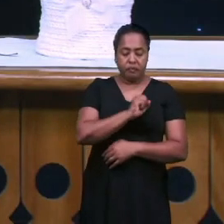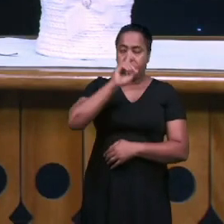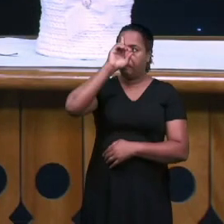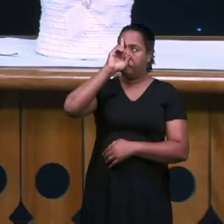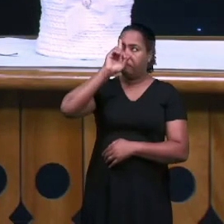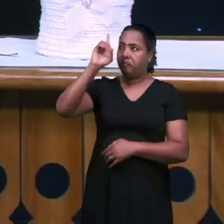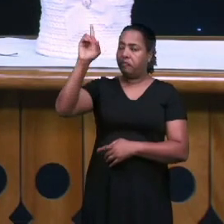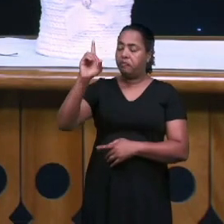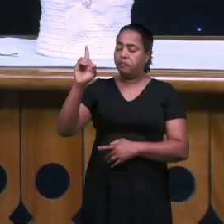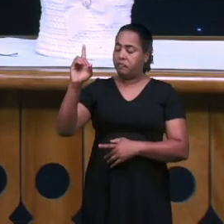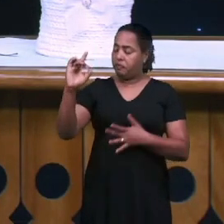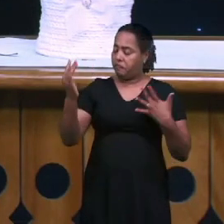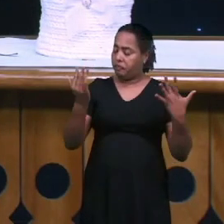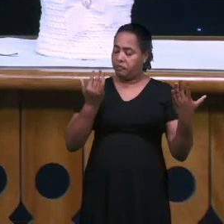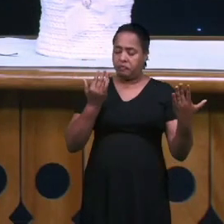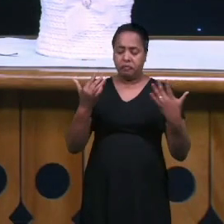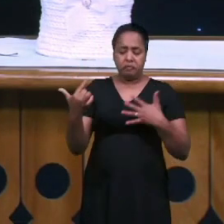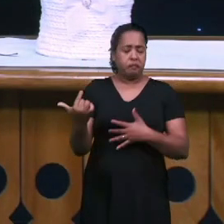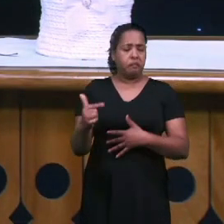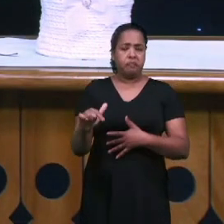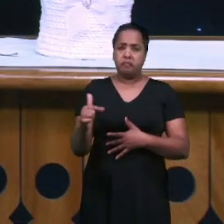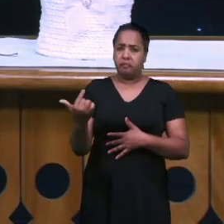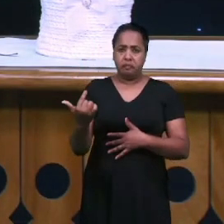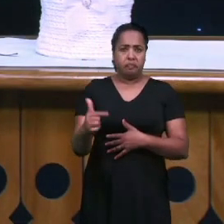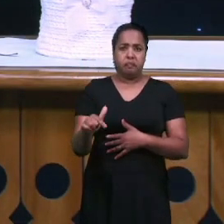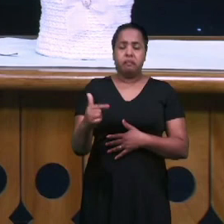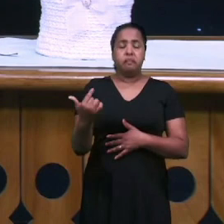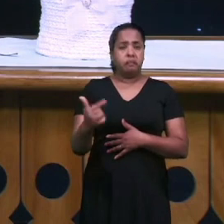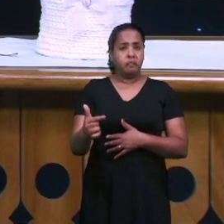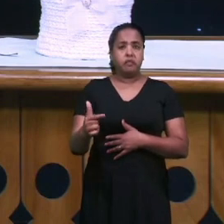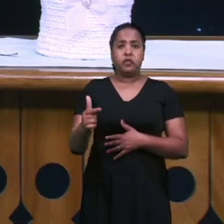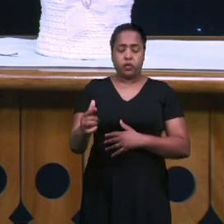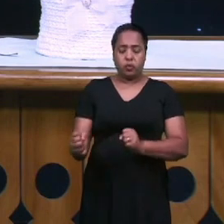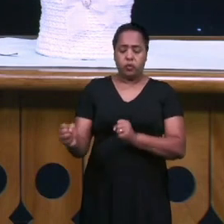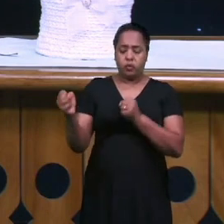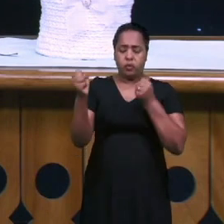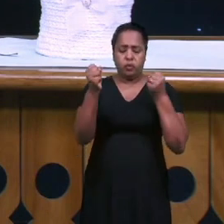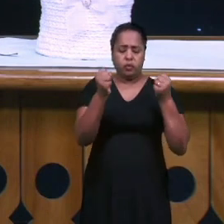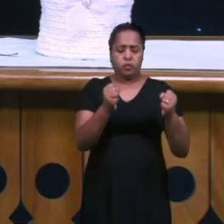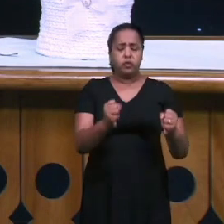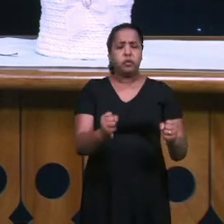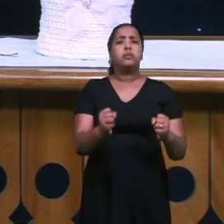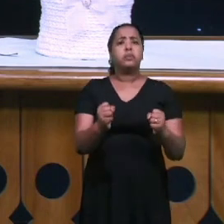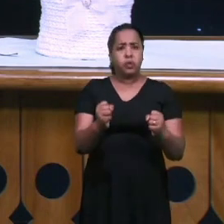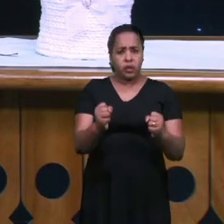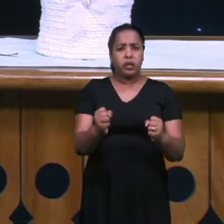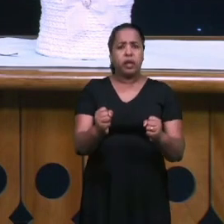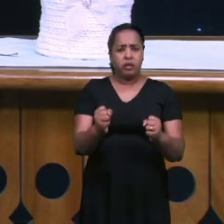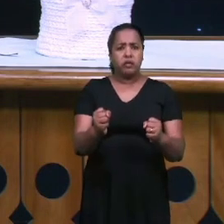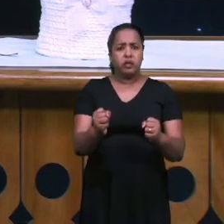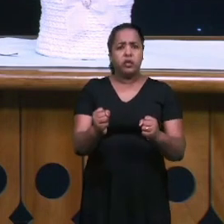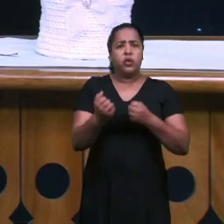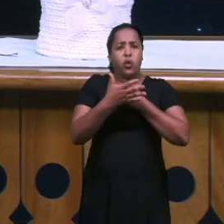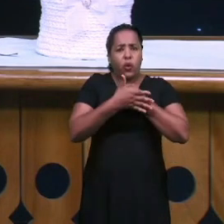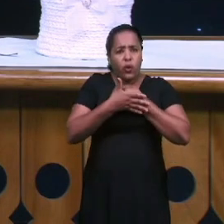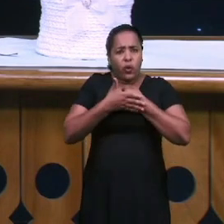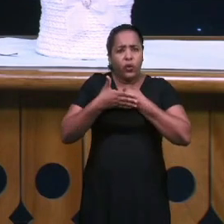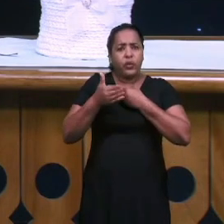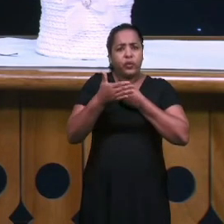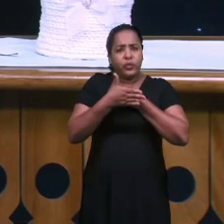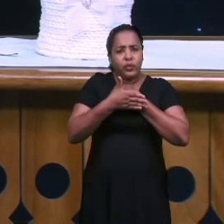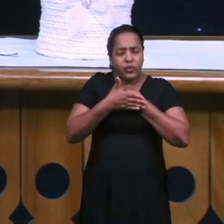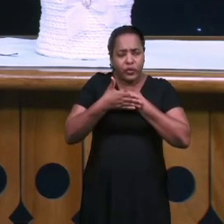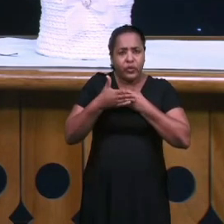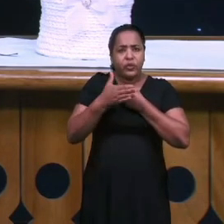incomparable de Dios, nuestro eterno Padre, el poder, las santas,